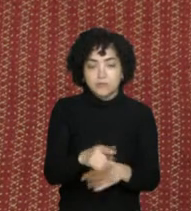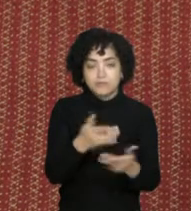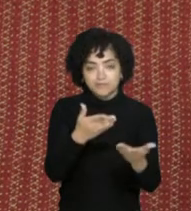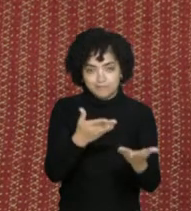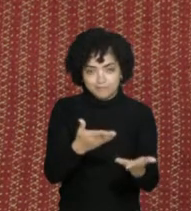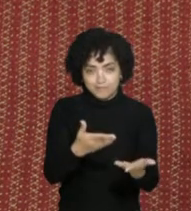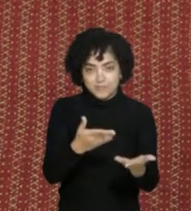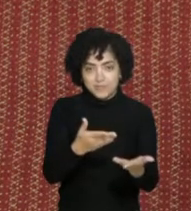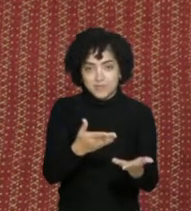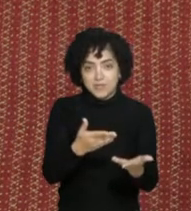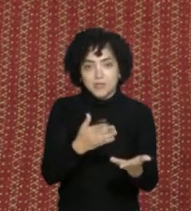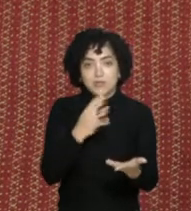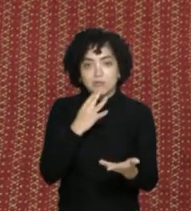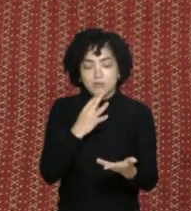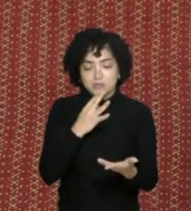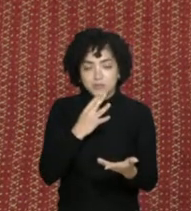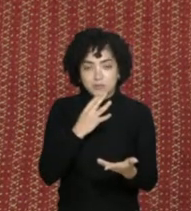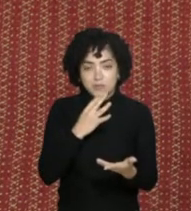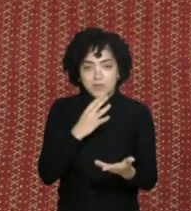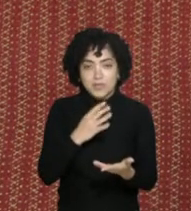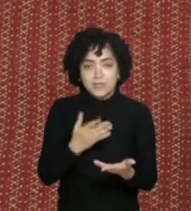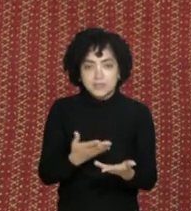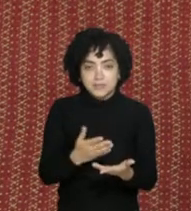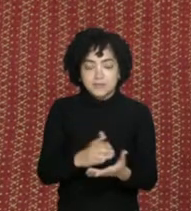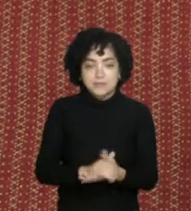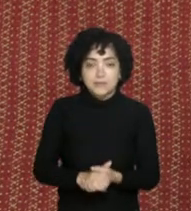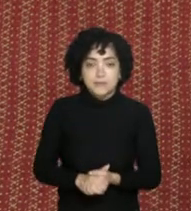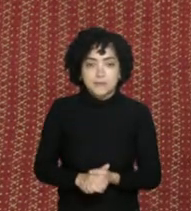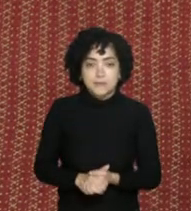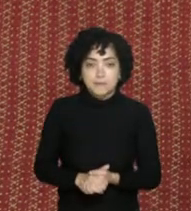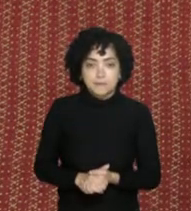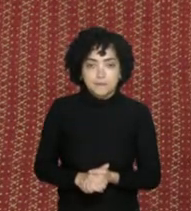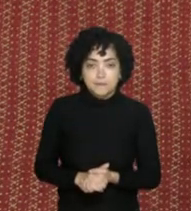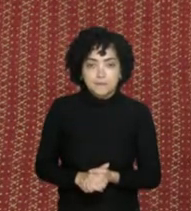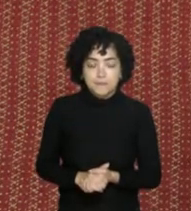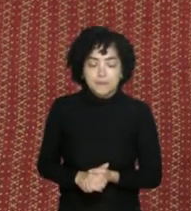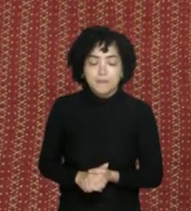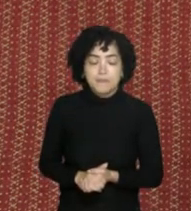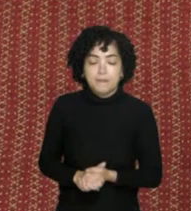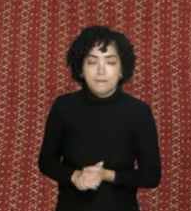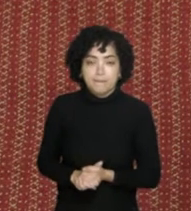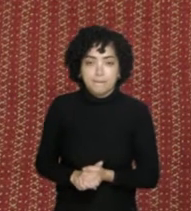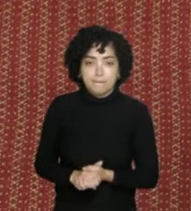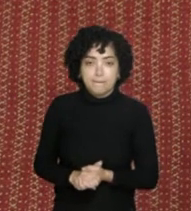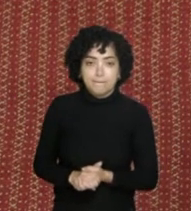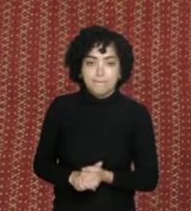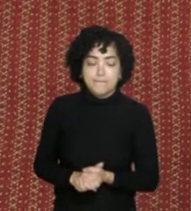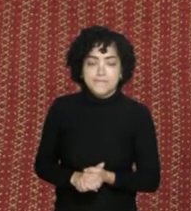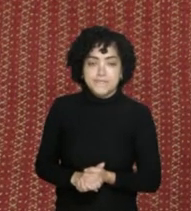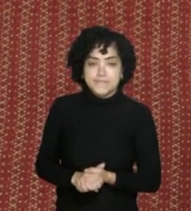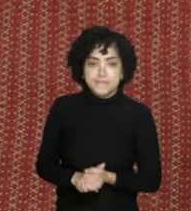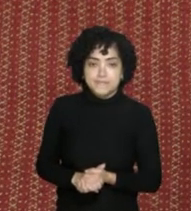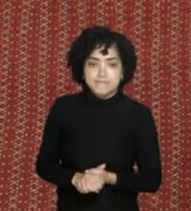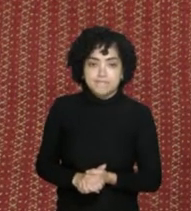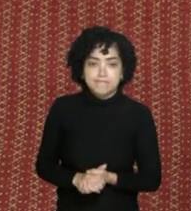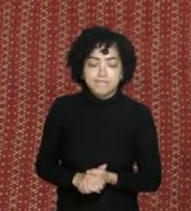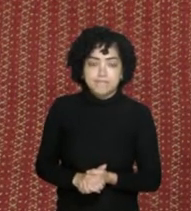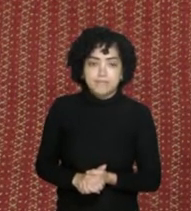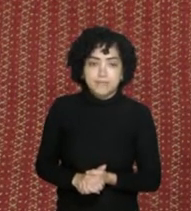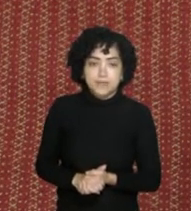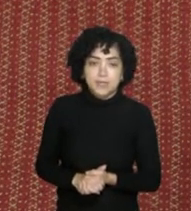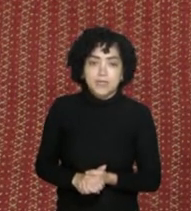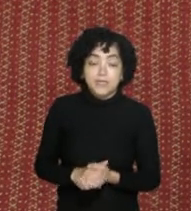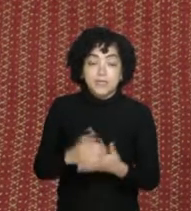que Vossa Excelência conhece bem, deputado. Mais um minuto, deputado. Obrigado. E que